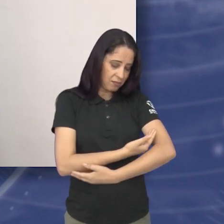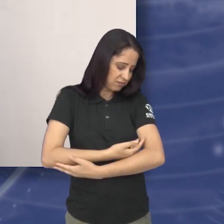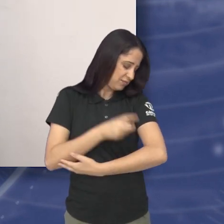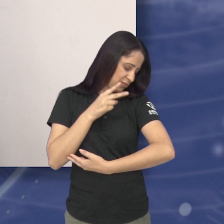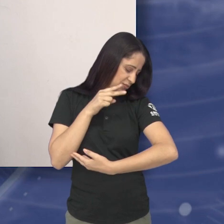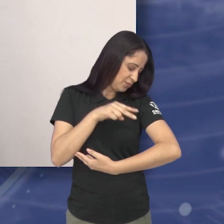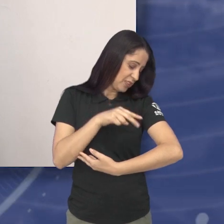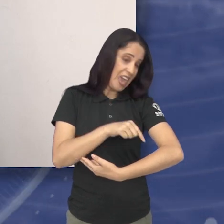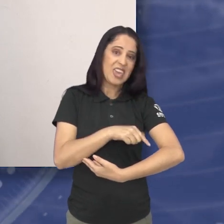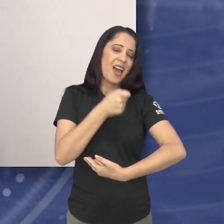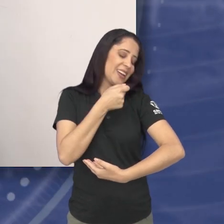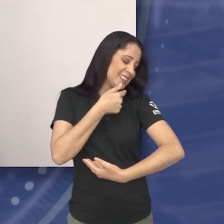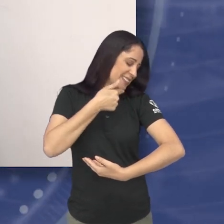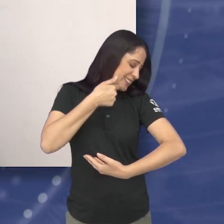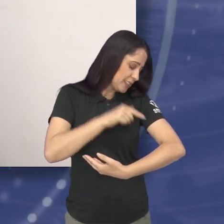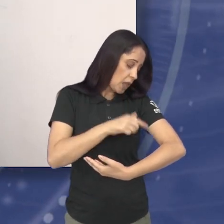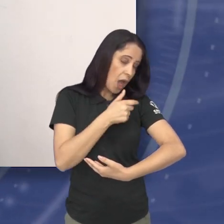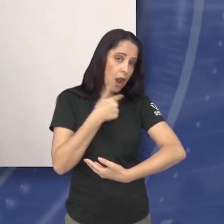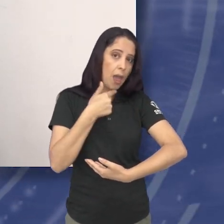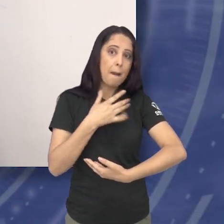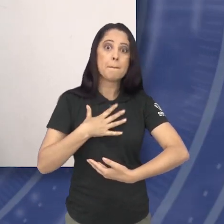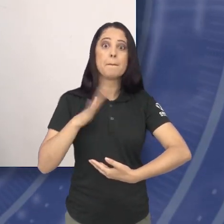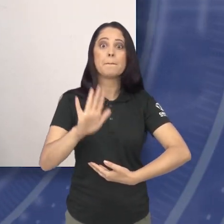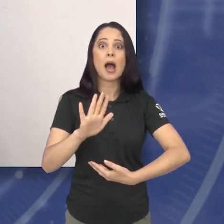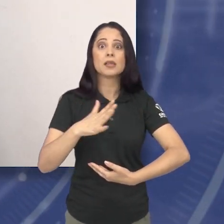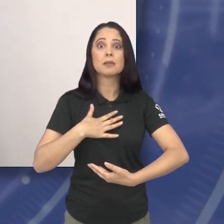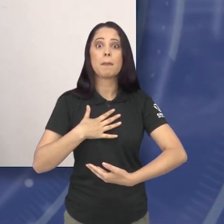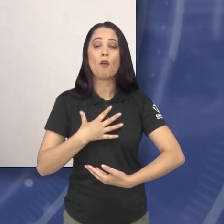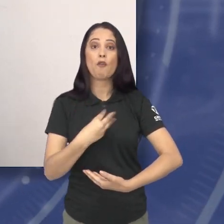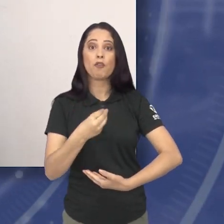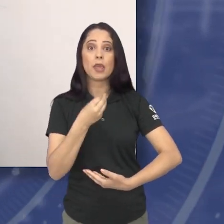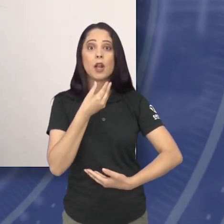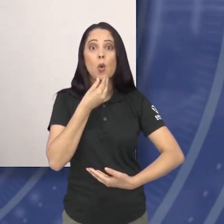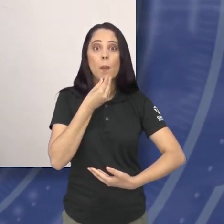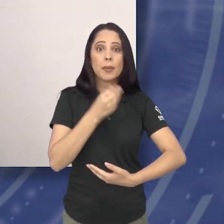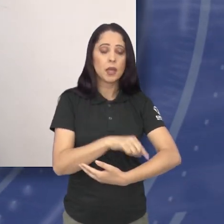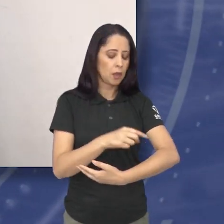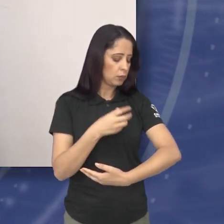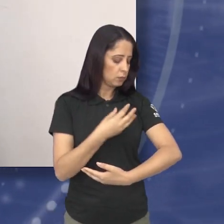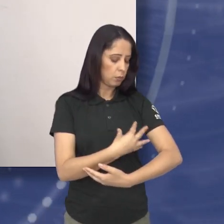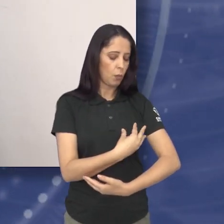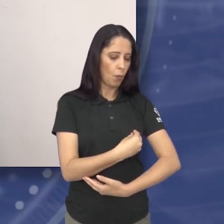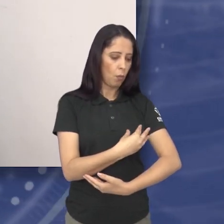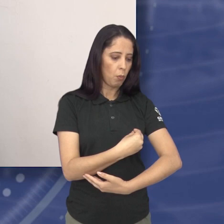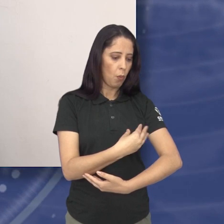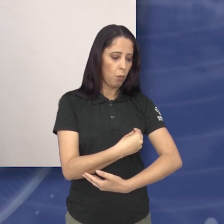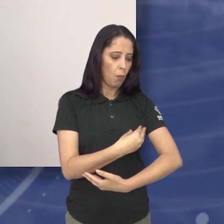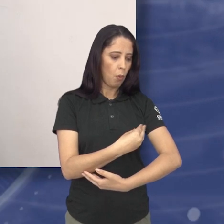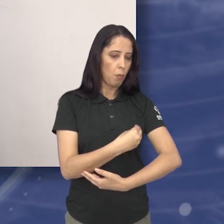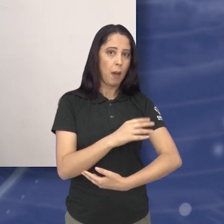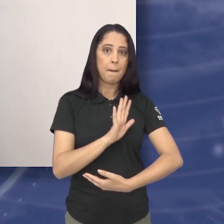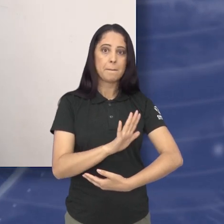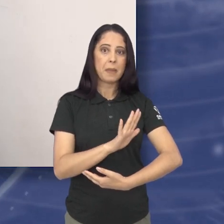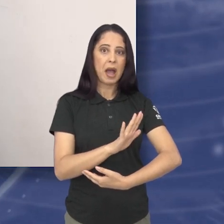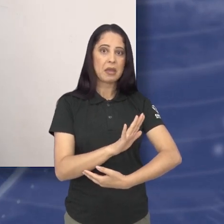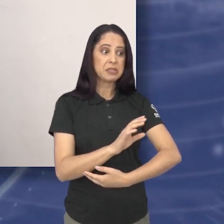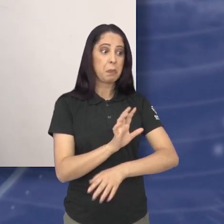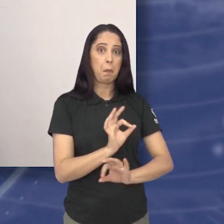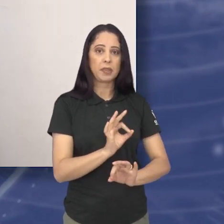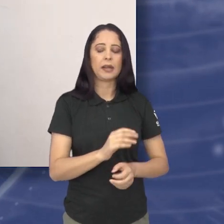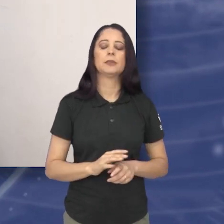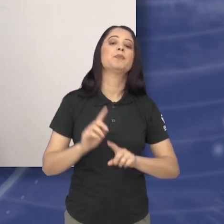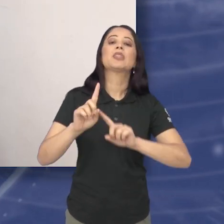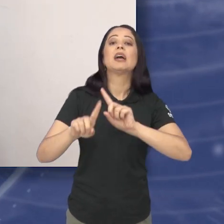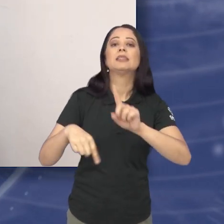ela mamar. Depois ele, com 4, 5 meses, que é quando o bebê já responde ao nome,